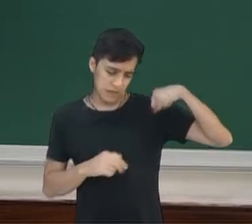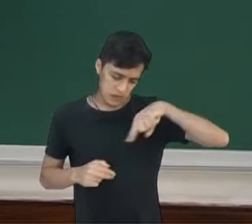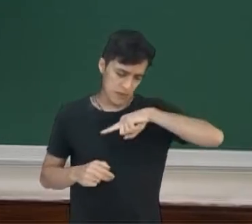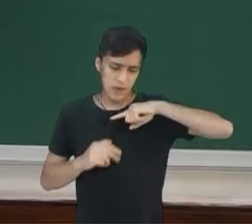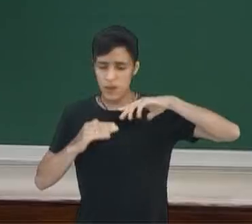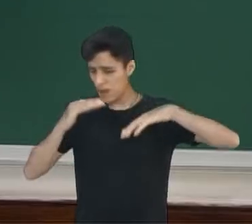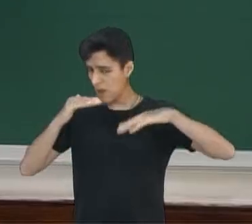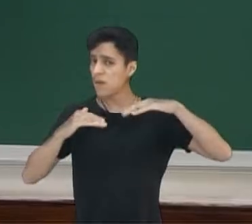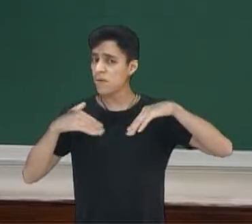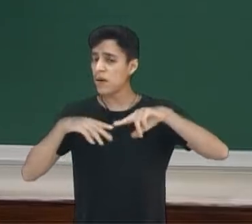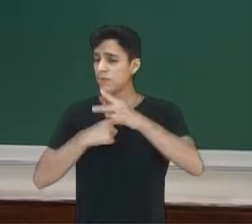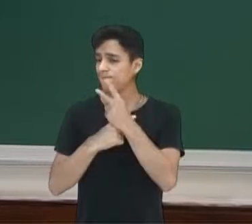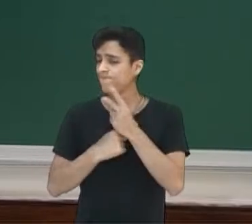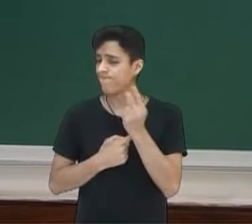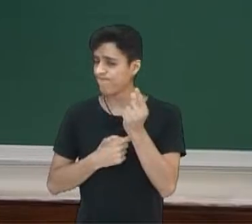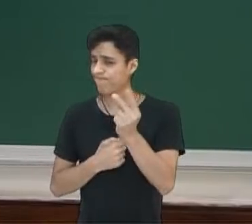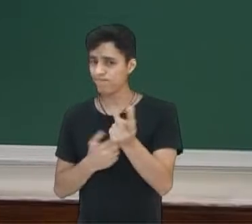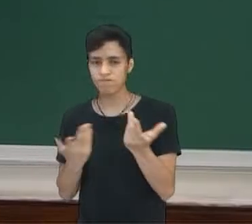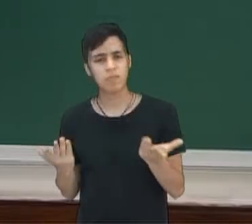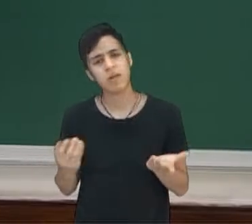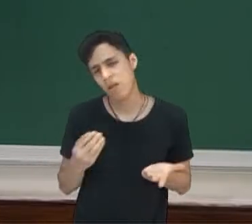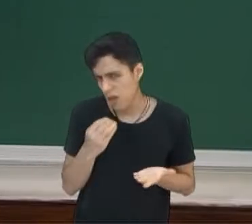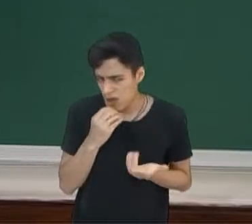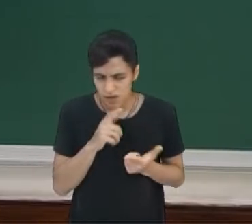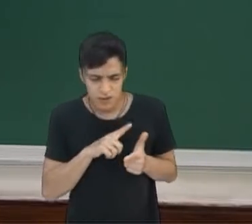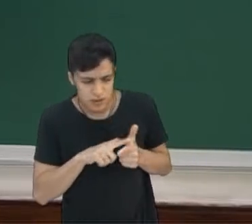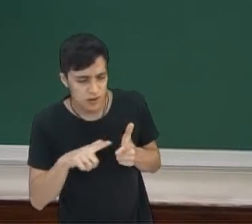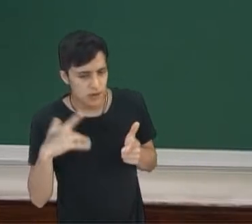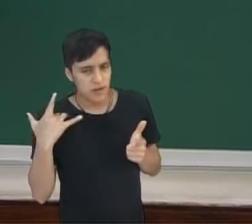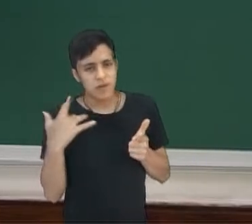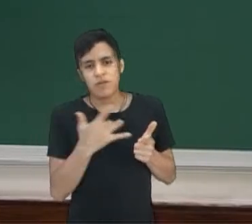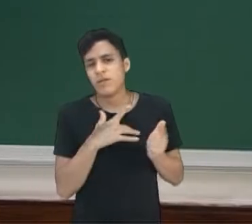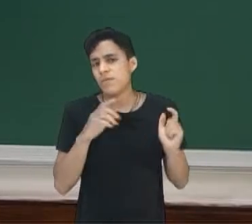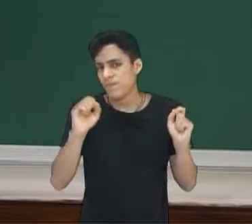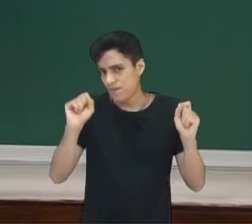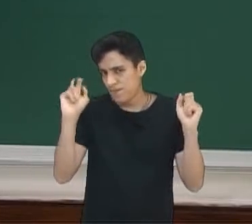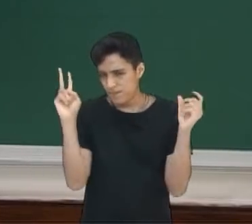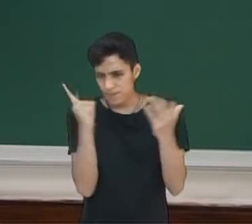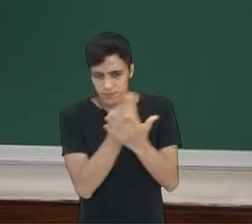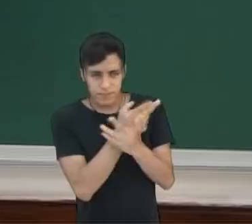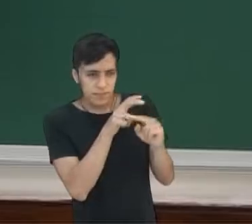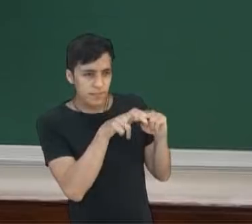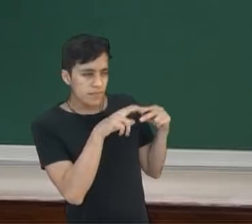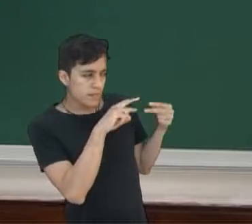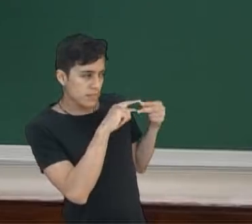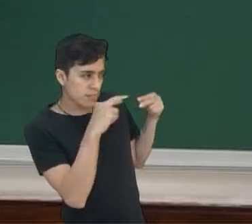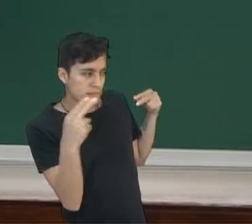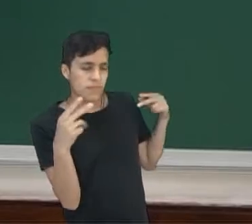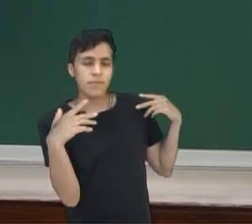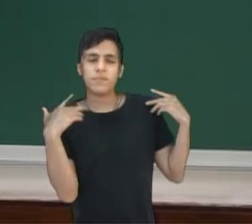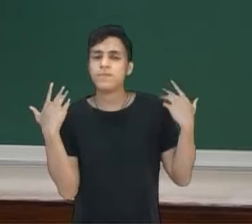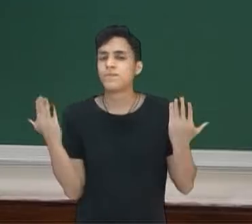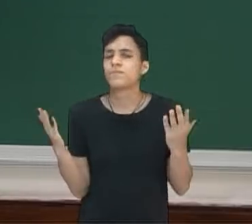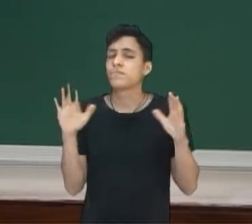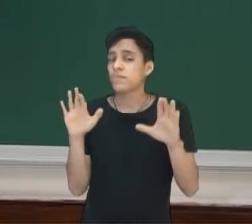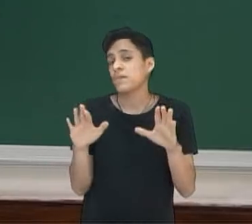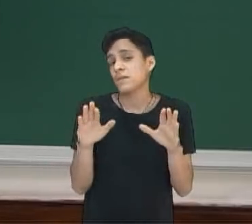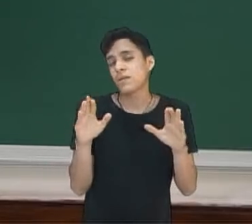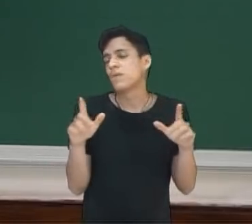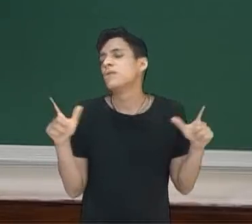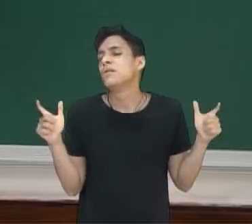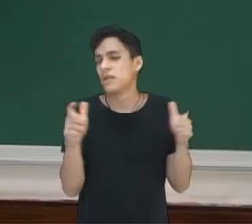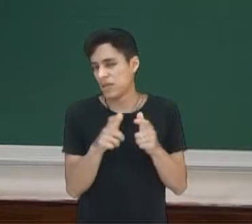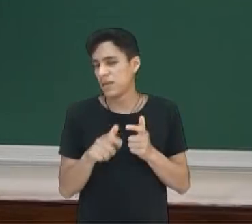ser perturbado. Claro que problemas de saúde podem acontecer por origem genética, enfim, mas a chance